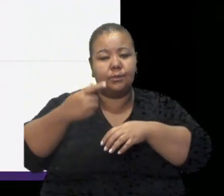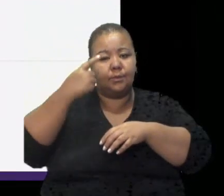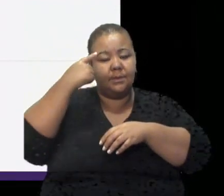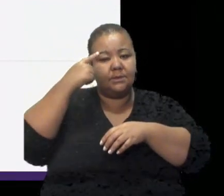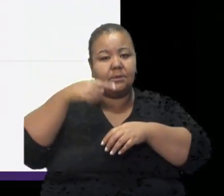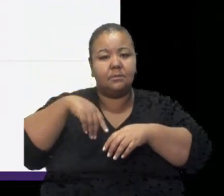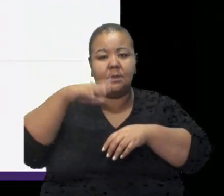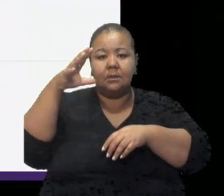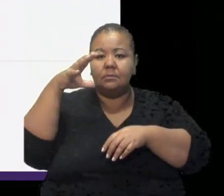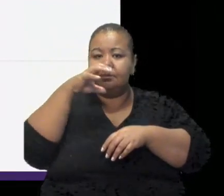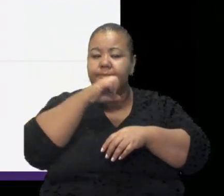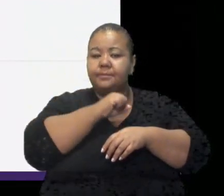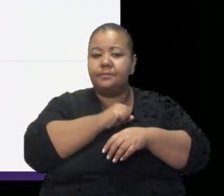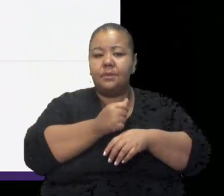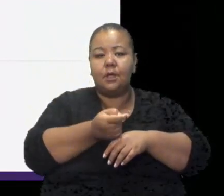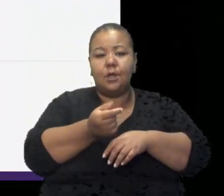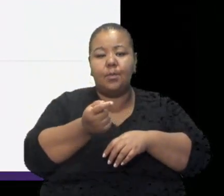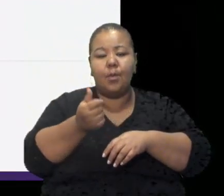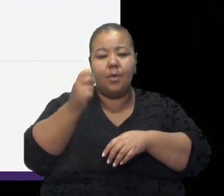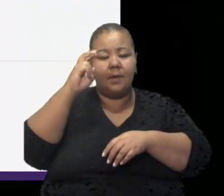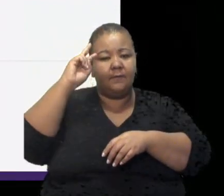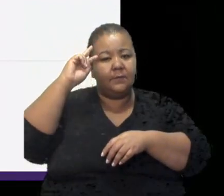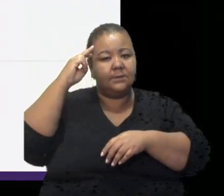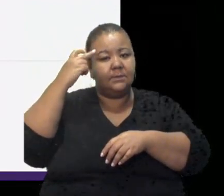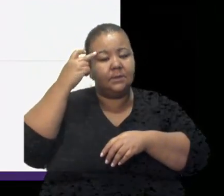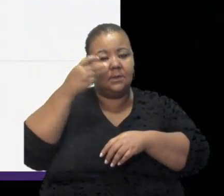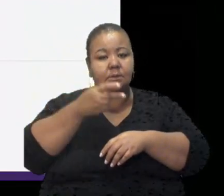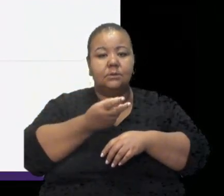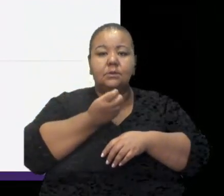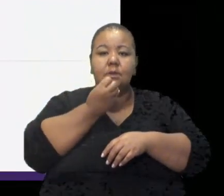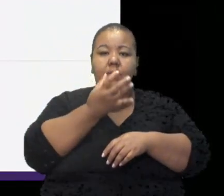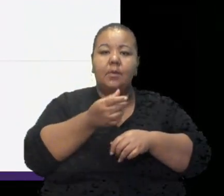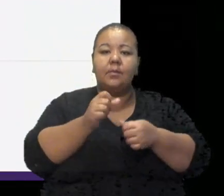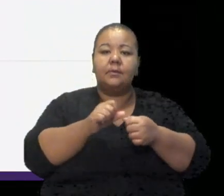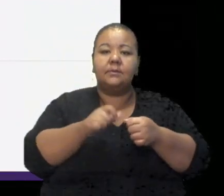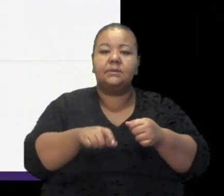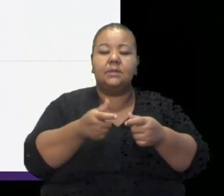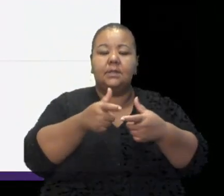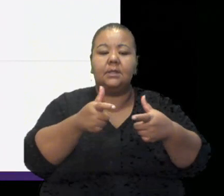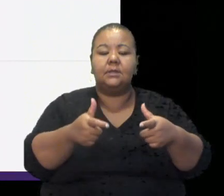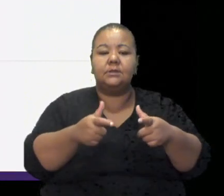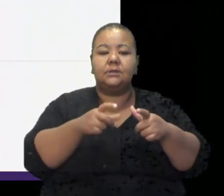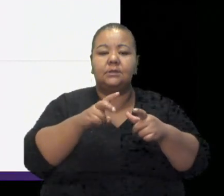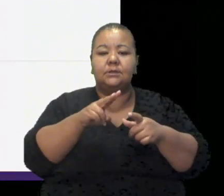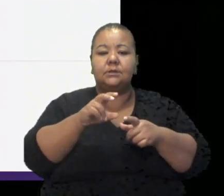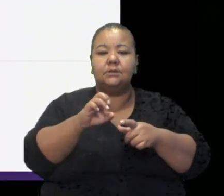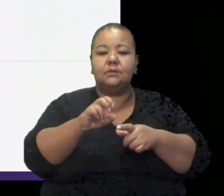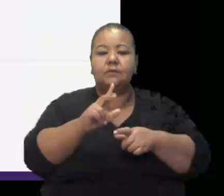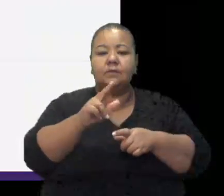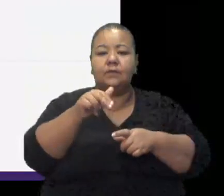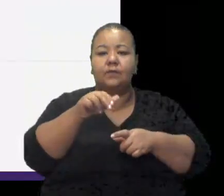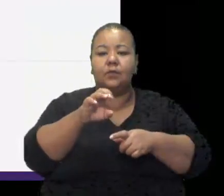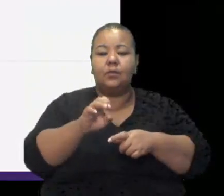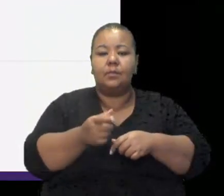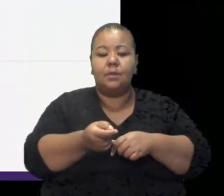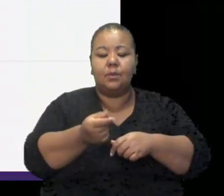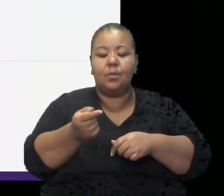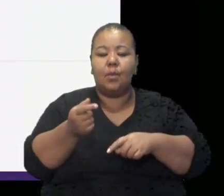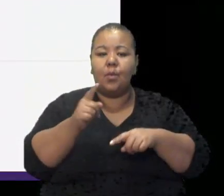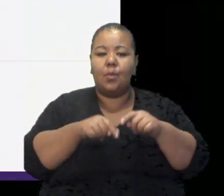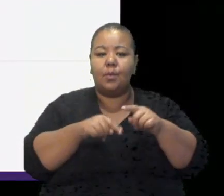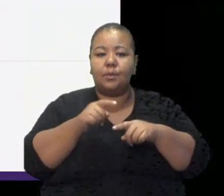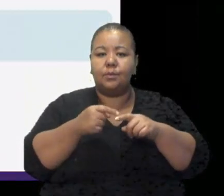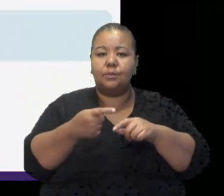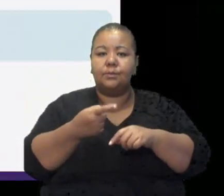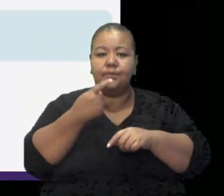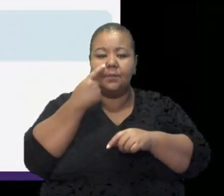baixa flexibilidade. Aqui é adequado para produzir grandes volumes com pouco produtos na linha. E olha